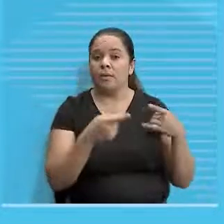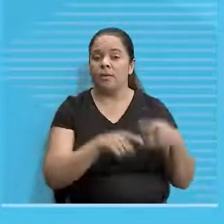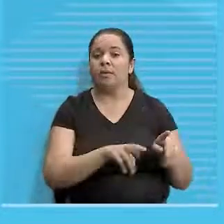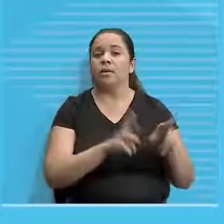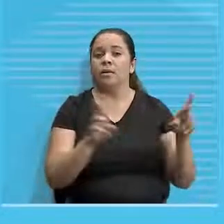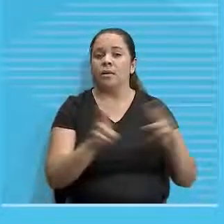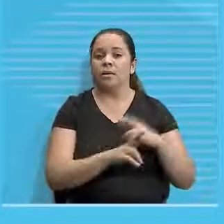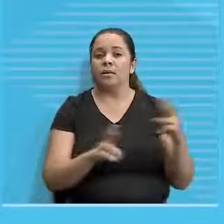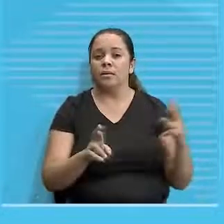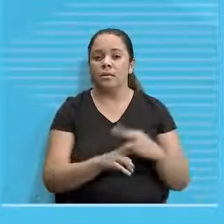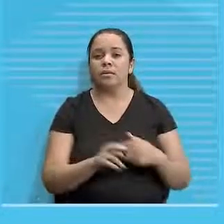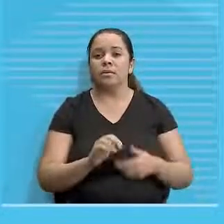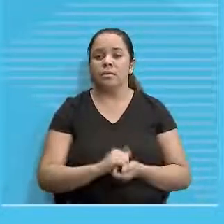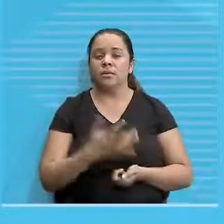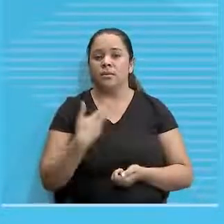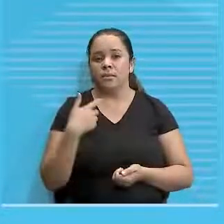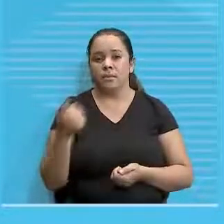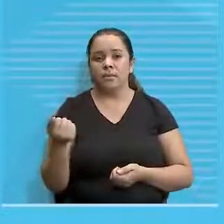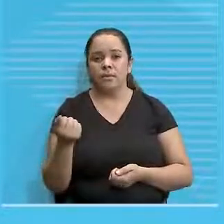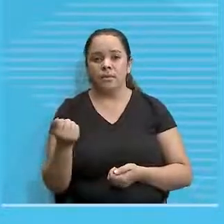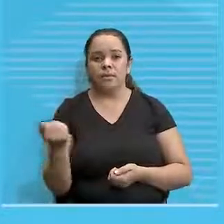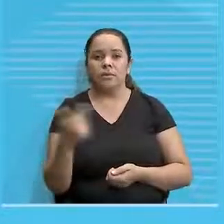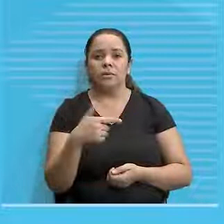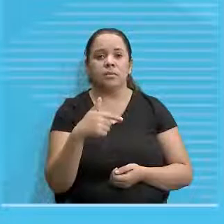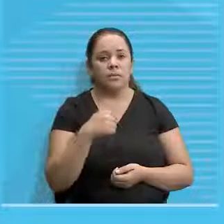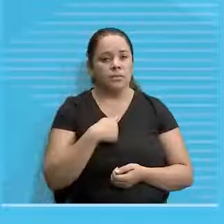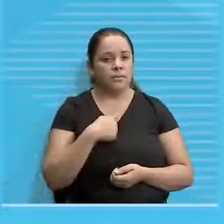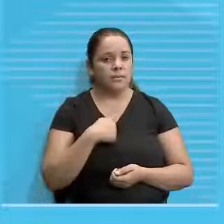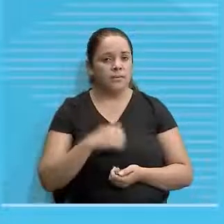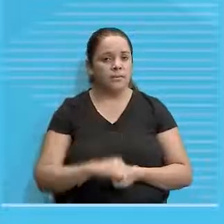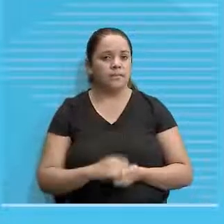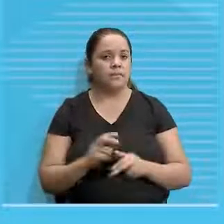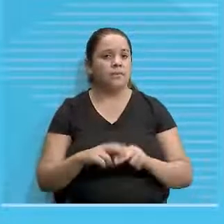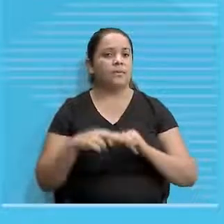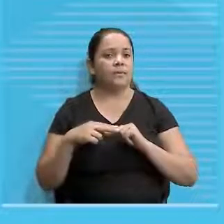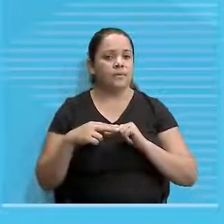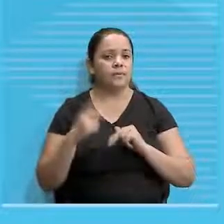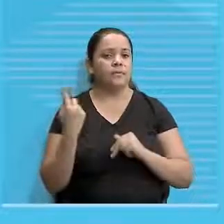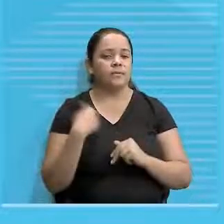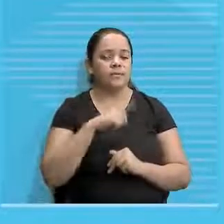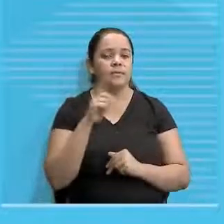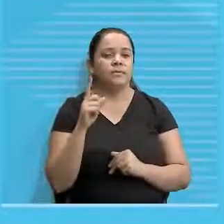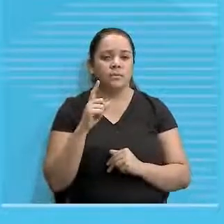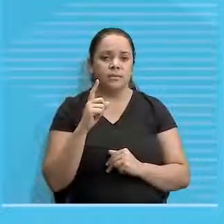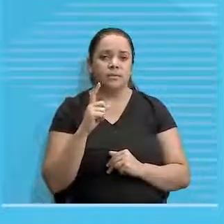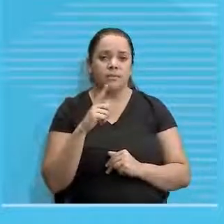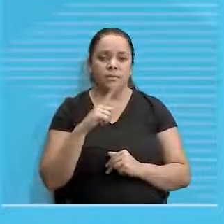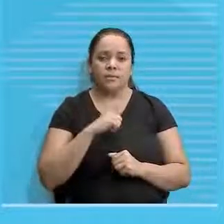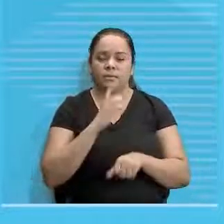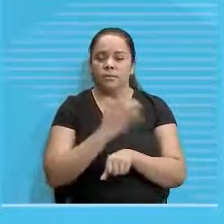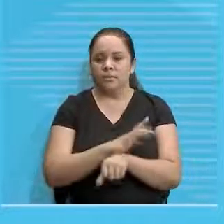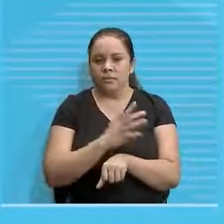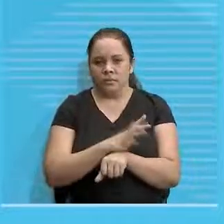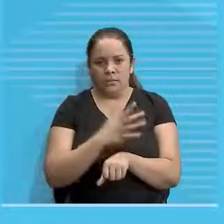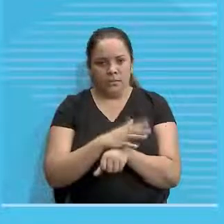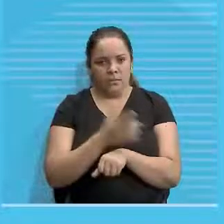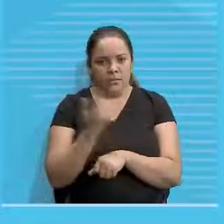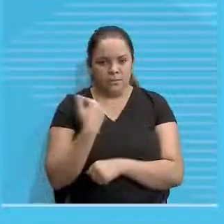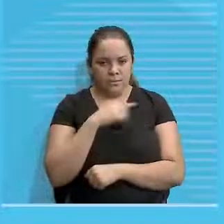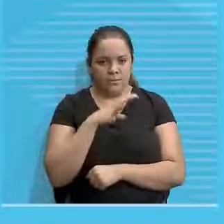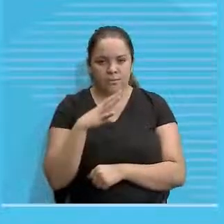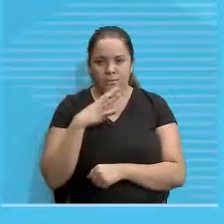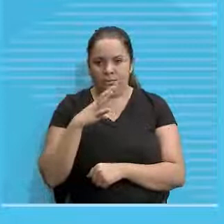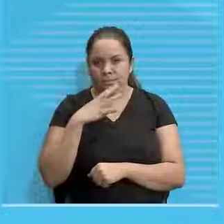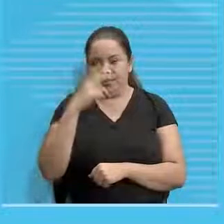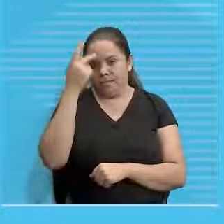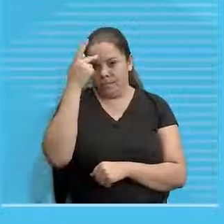do que eu. Não é isso? Por isso que a gente faz muito aqui esse exercício da gente se conhecer, né?